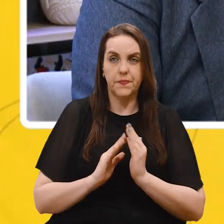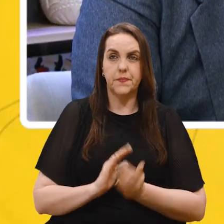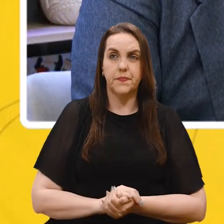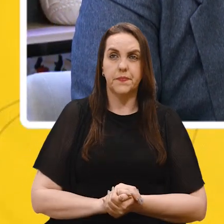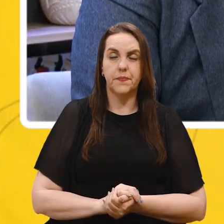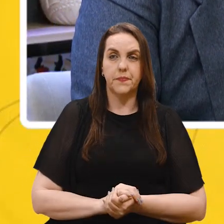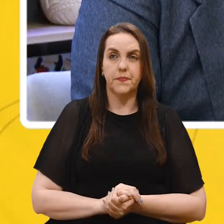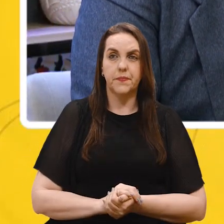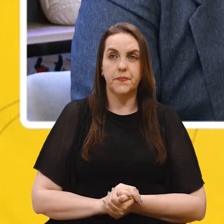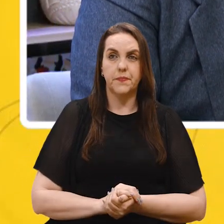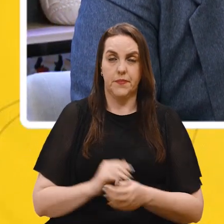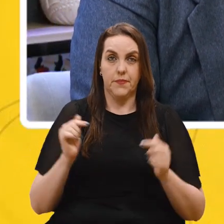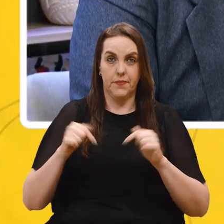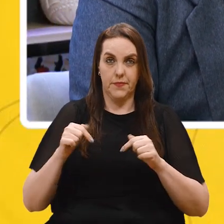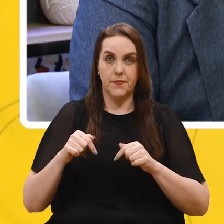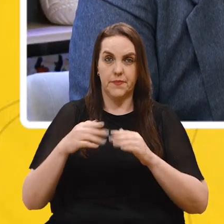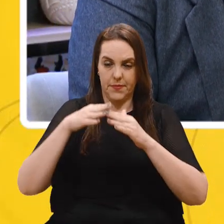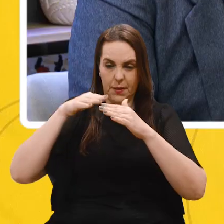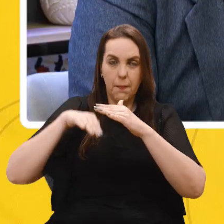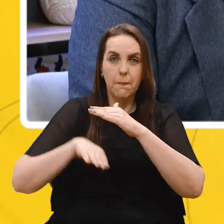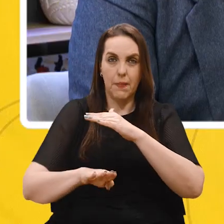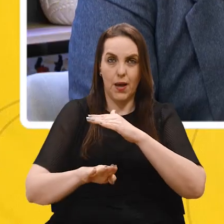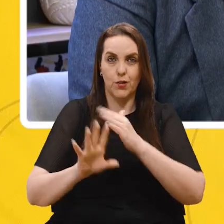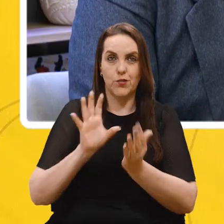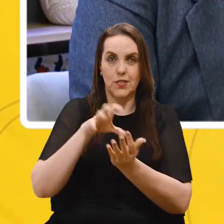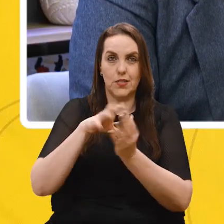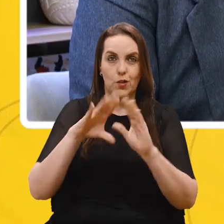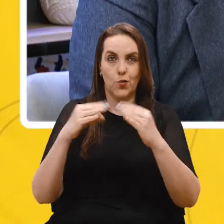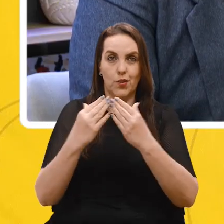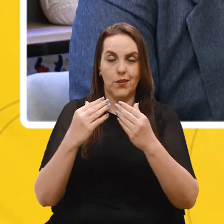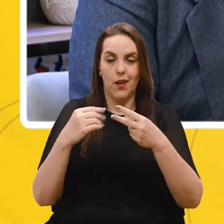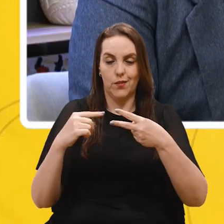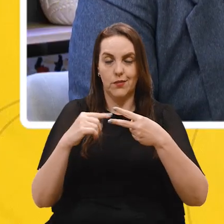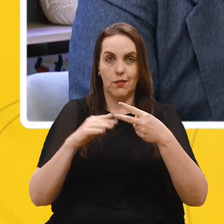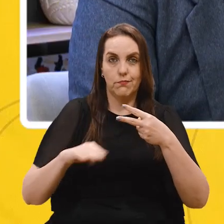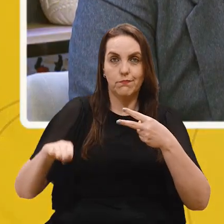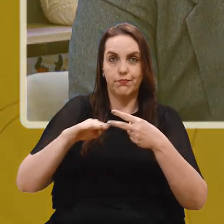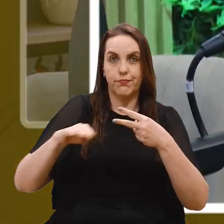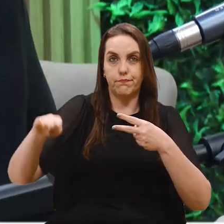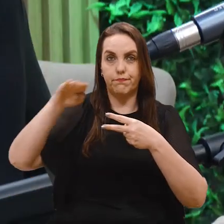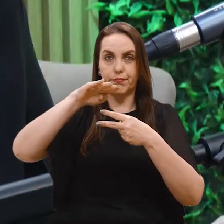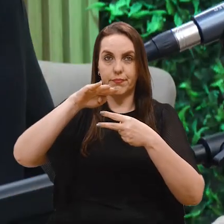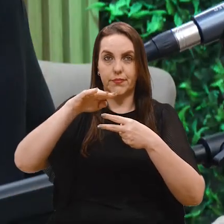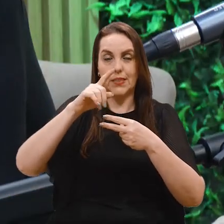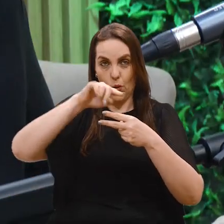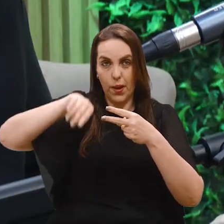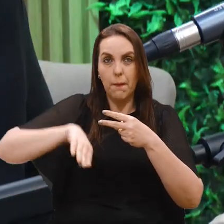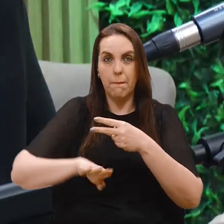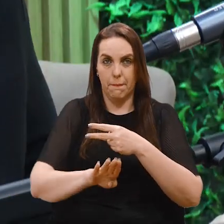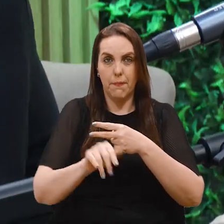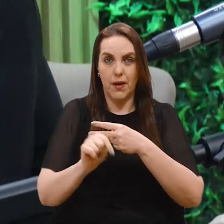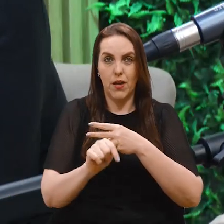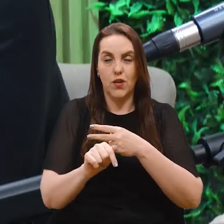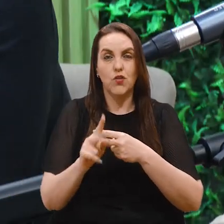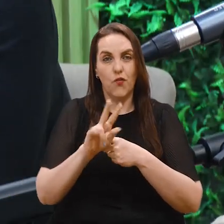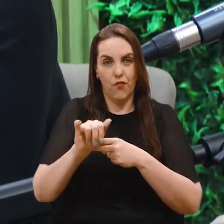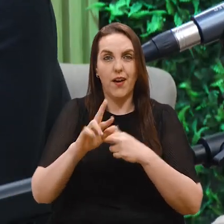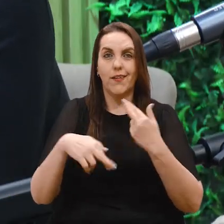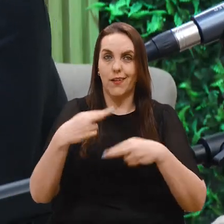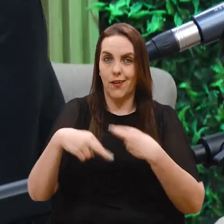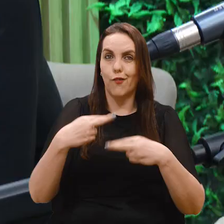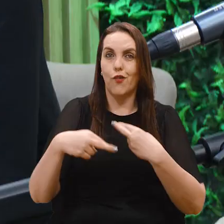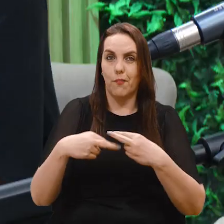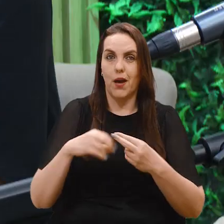agora tem a parte de baixo, o centro comunitário é 2 pisos. Então, eles vão dar uma reformada, a CUFA vai